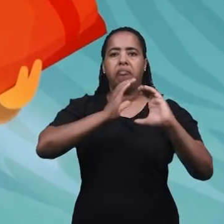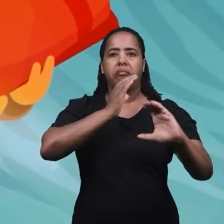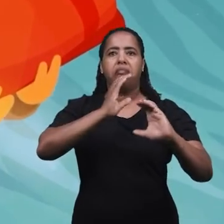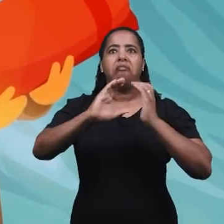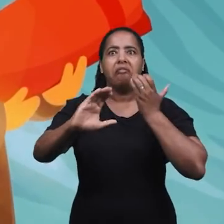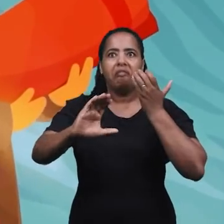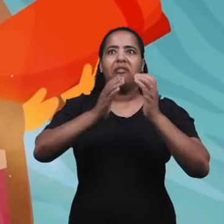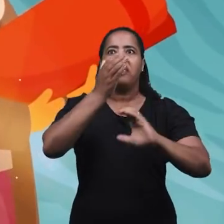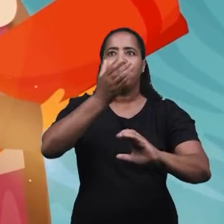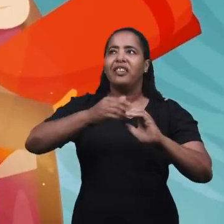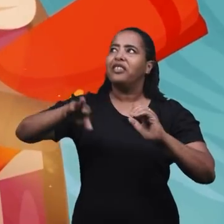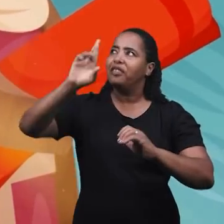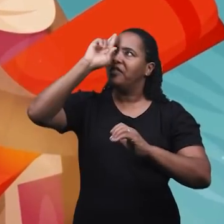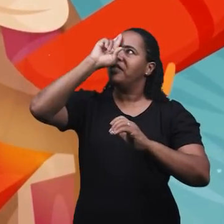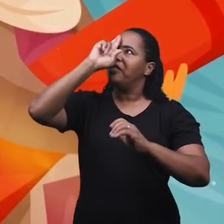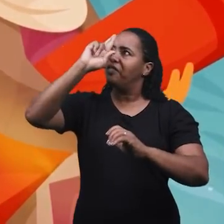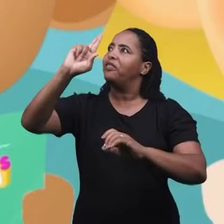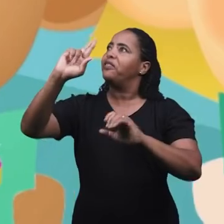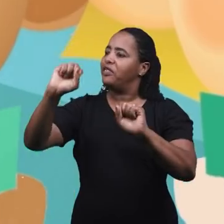a minha força.